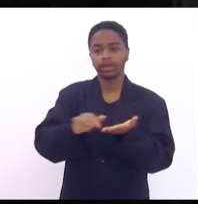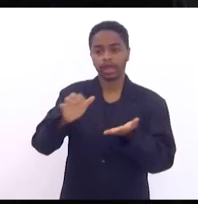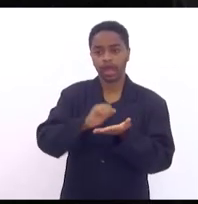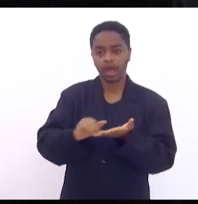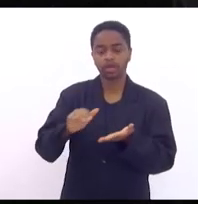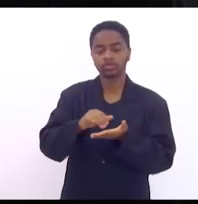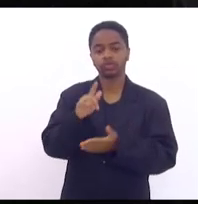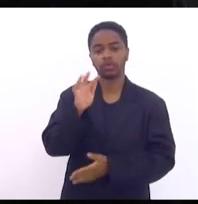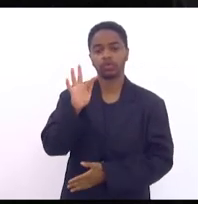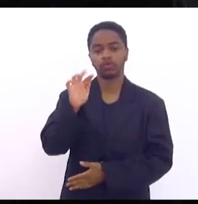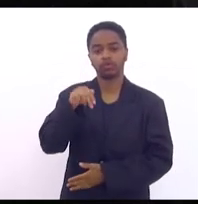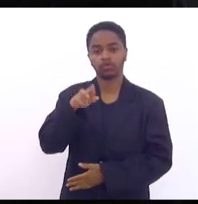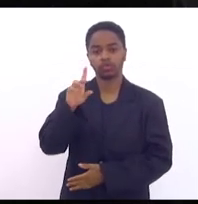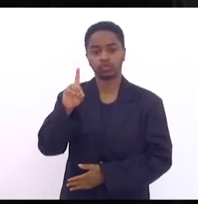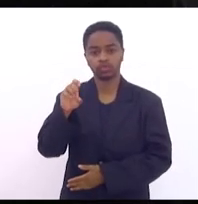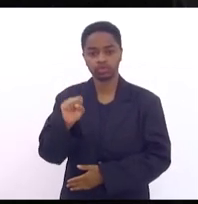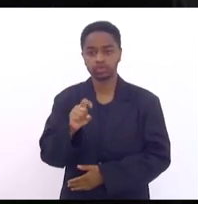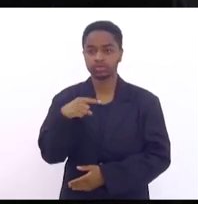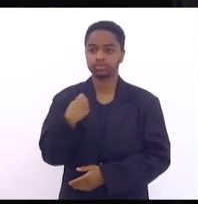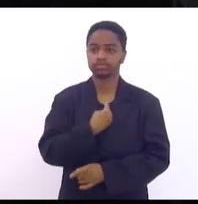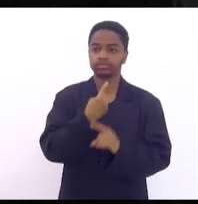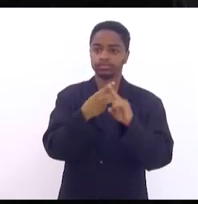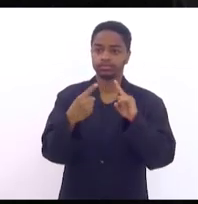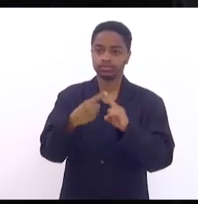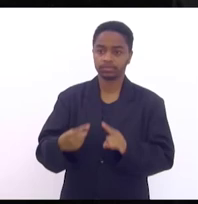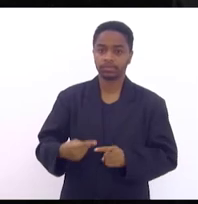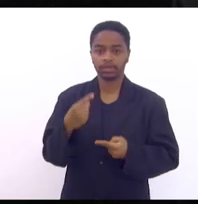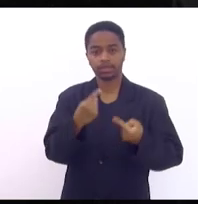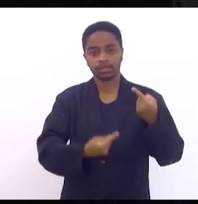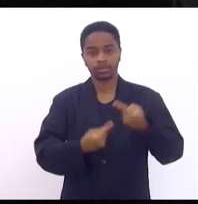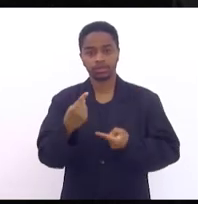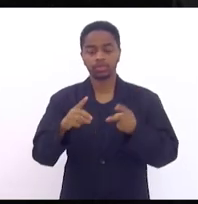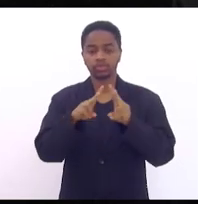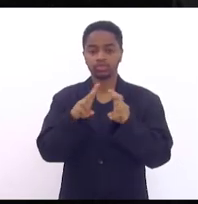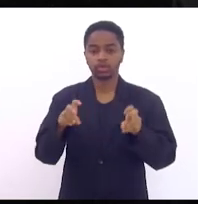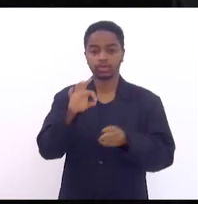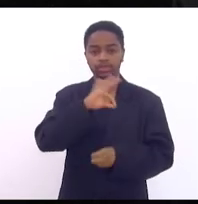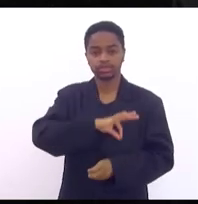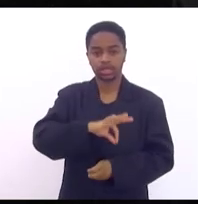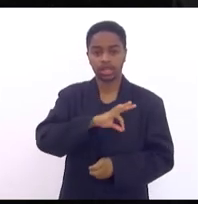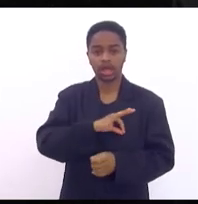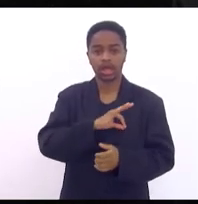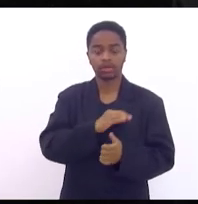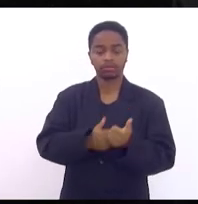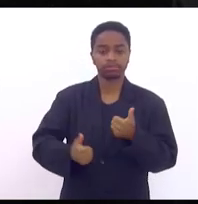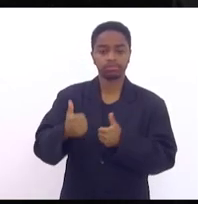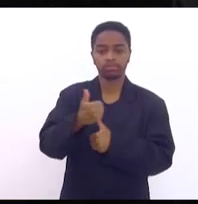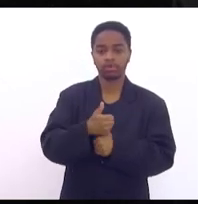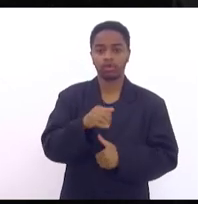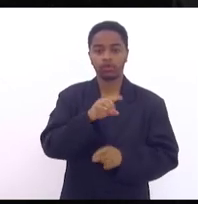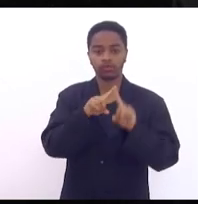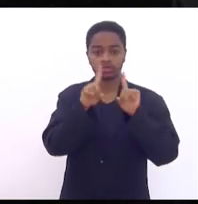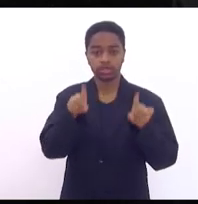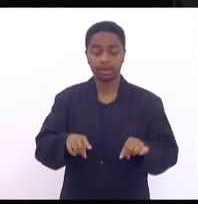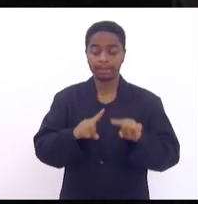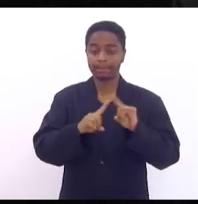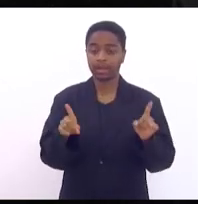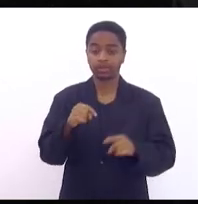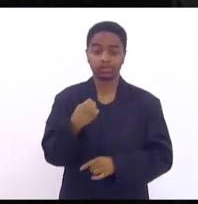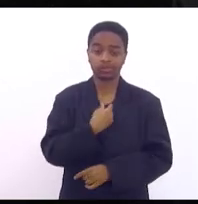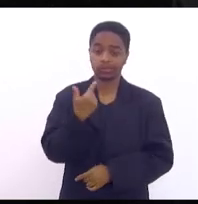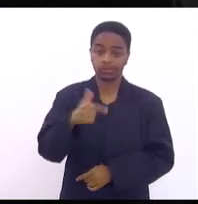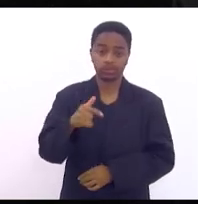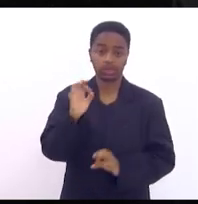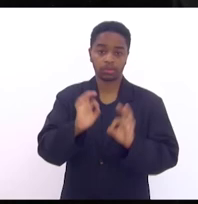fundos, vetamos grandes debates de recomposição salarial de servidores e ainda assim a gente não tem um plano